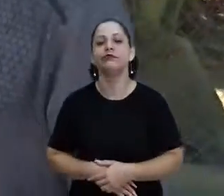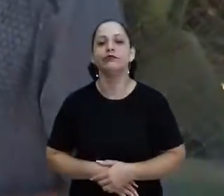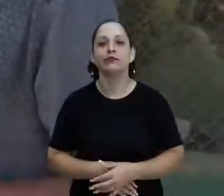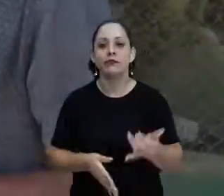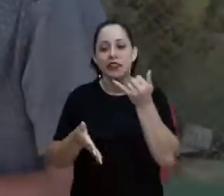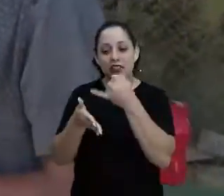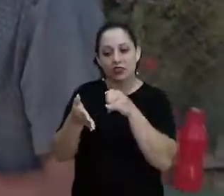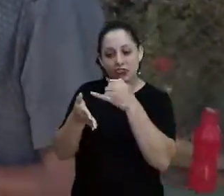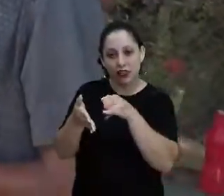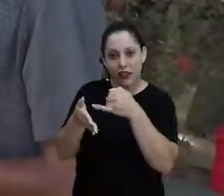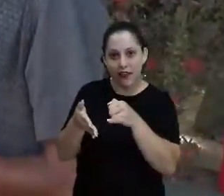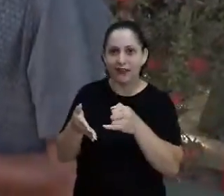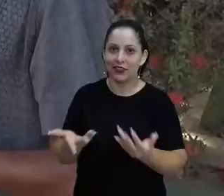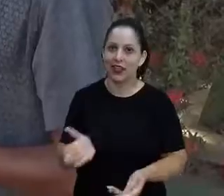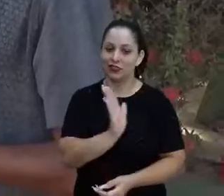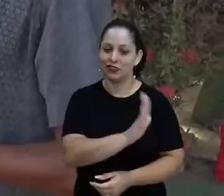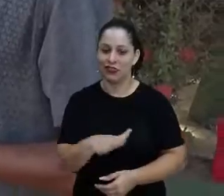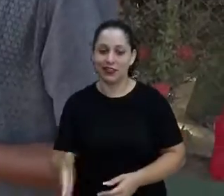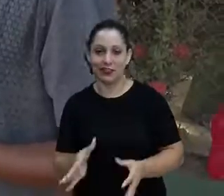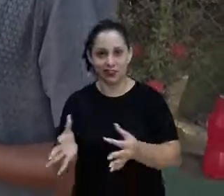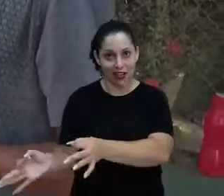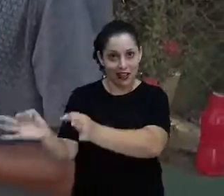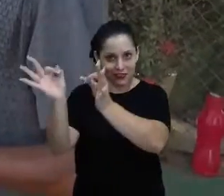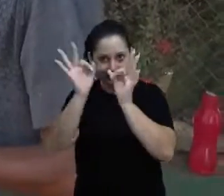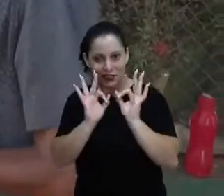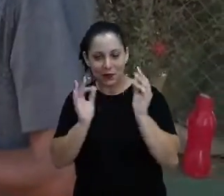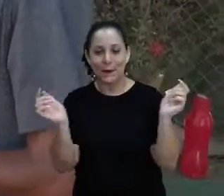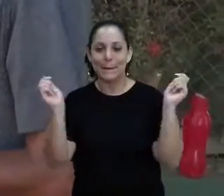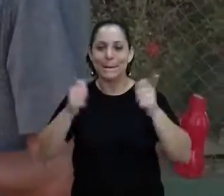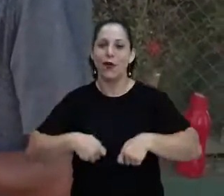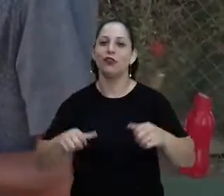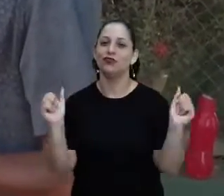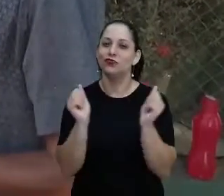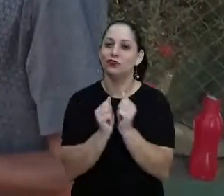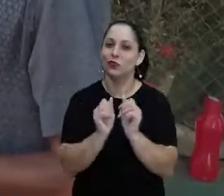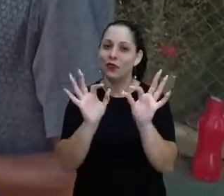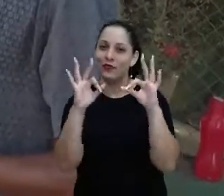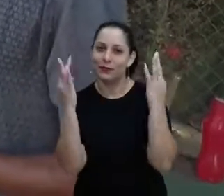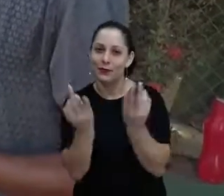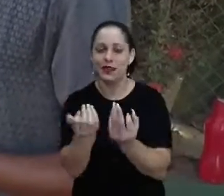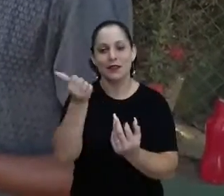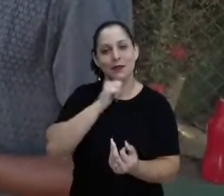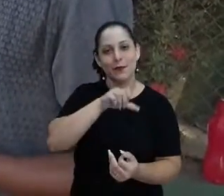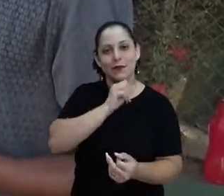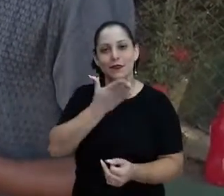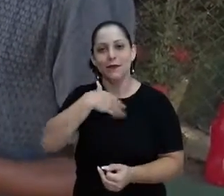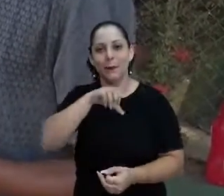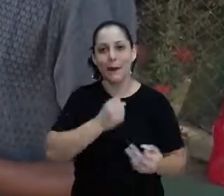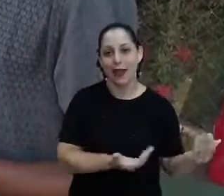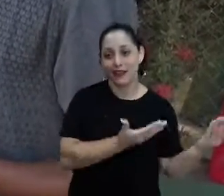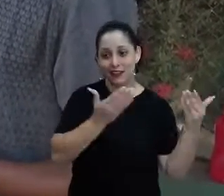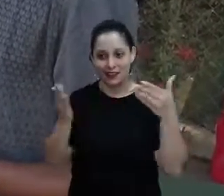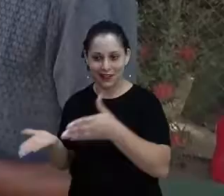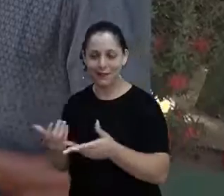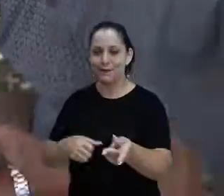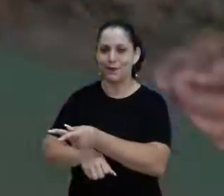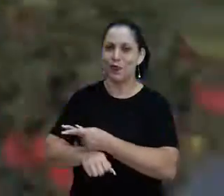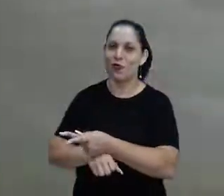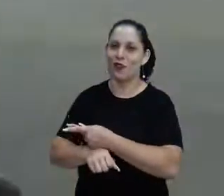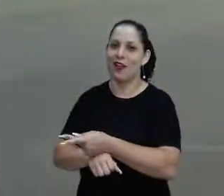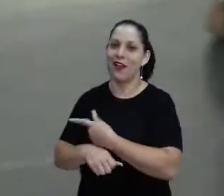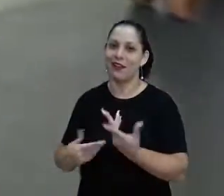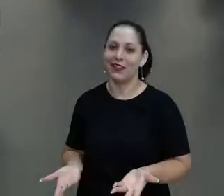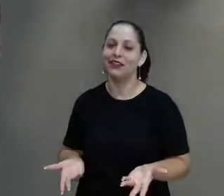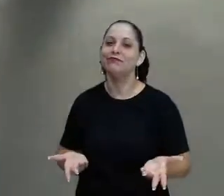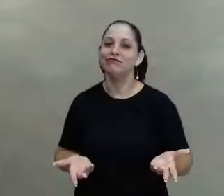se inscreve, é bom porque nossas crianças que estão assistindo podem aí, junto com seus pais, vir, né, os responsáveis, procurar aqui e se inscrever para